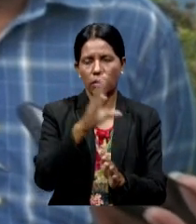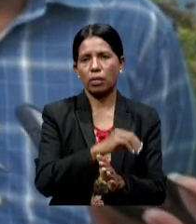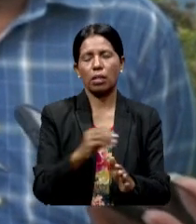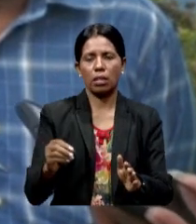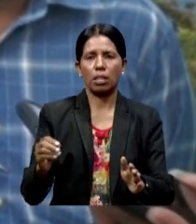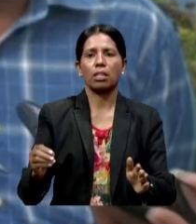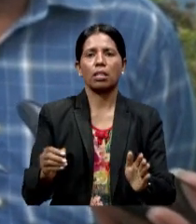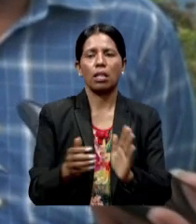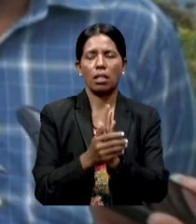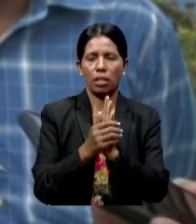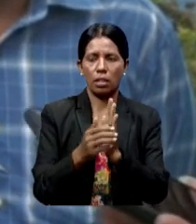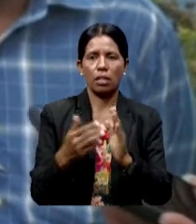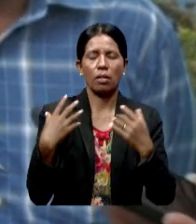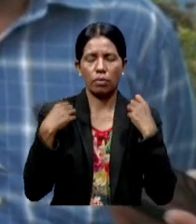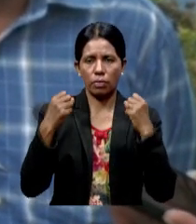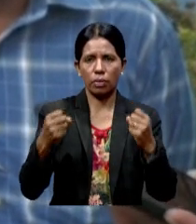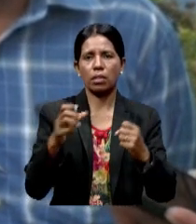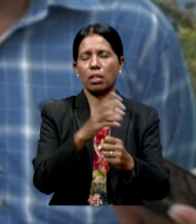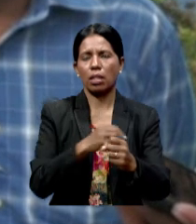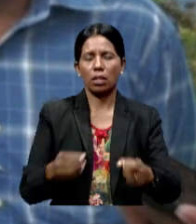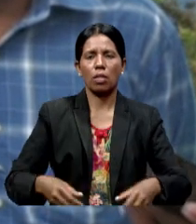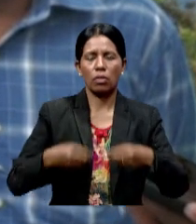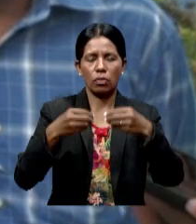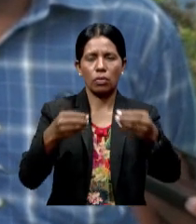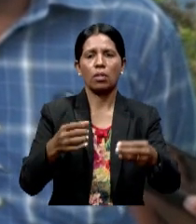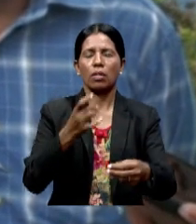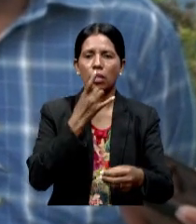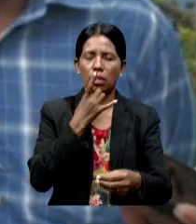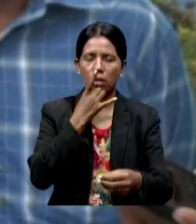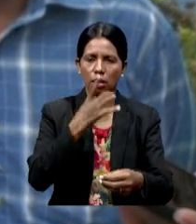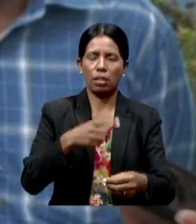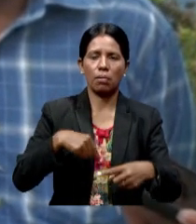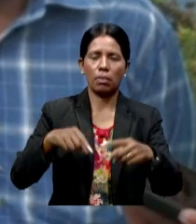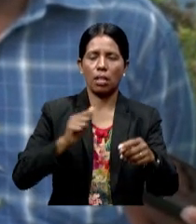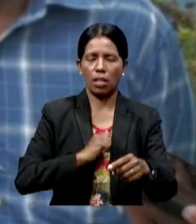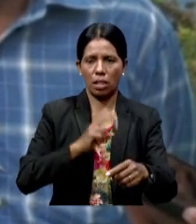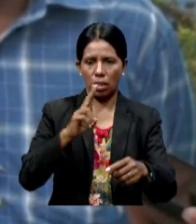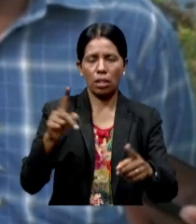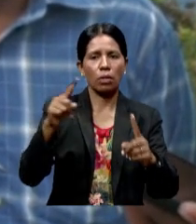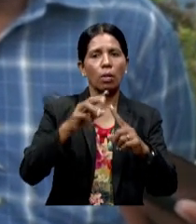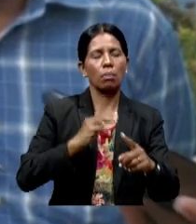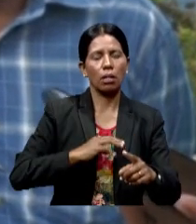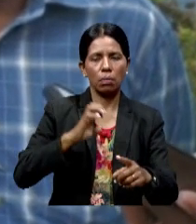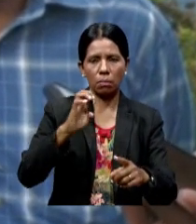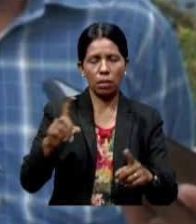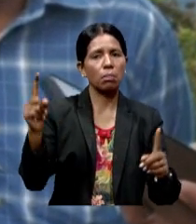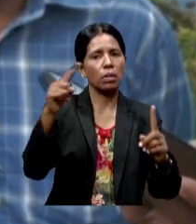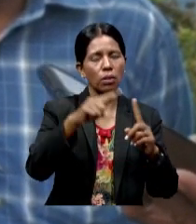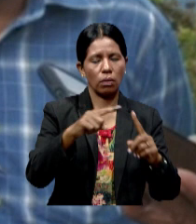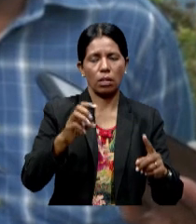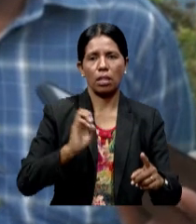ne objetivo para ita tu fornece a riba Ailiu Rasik, bele to mobisi, nune emos to Ermera tamagora